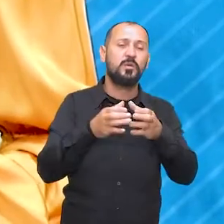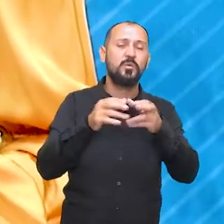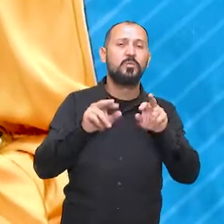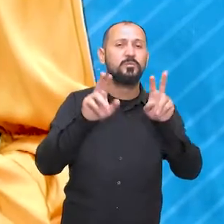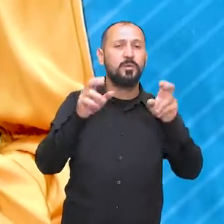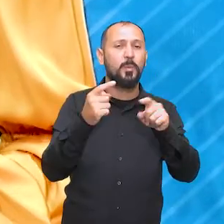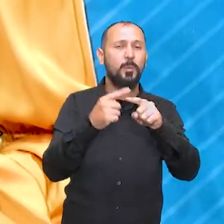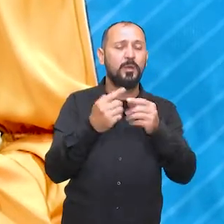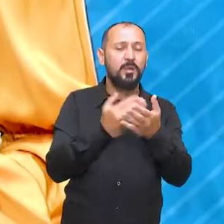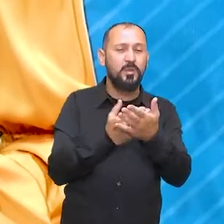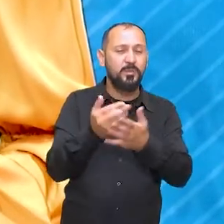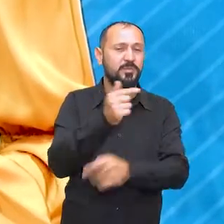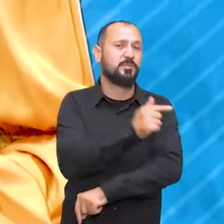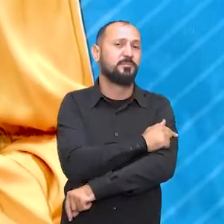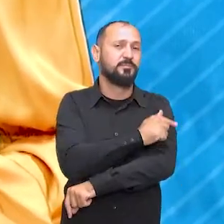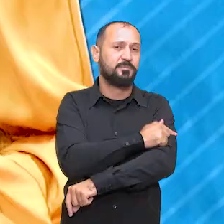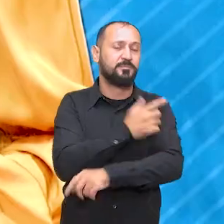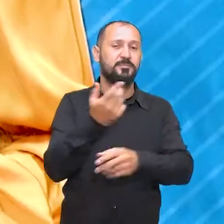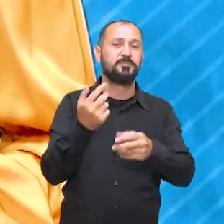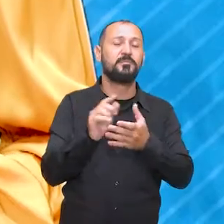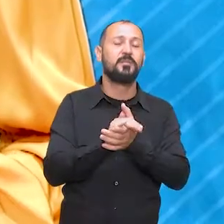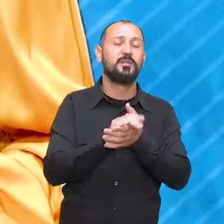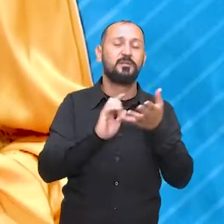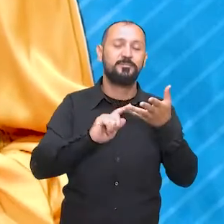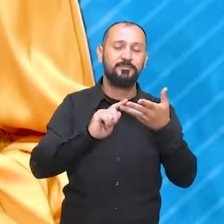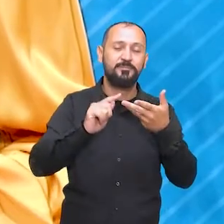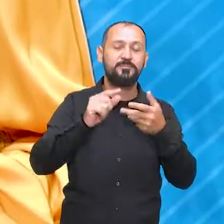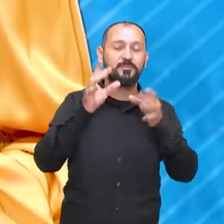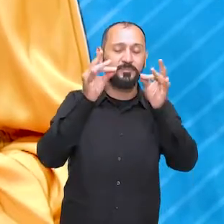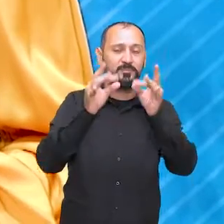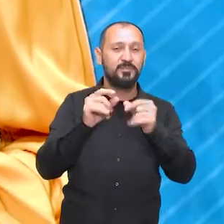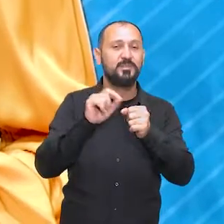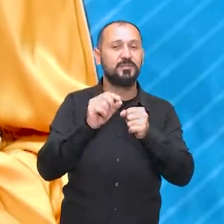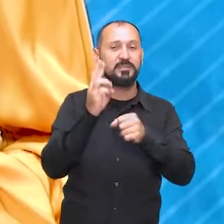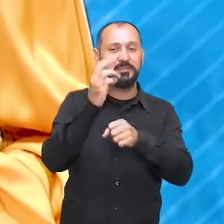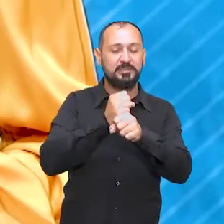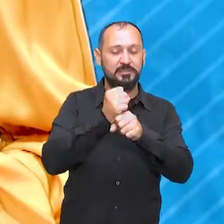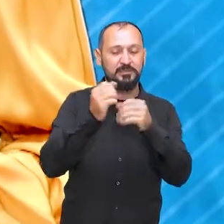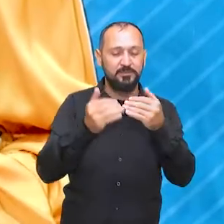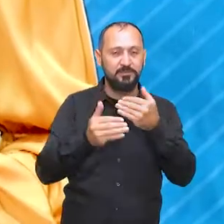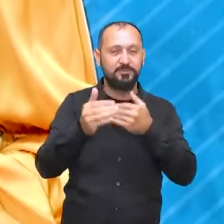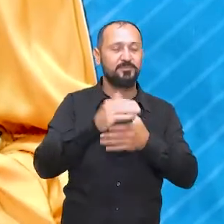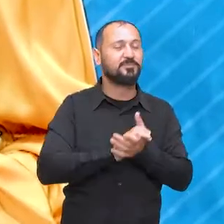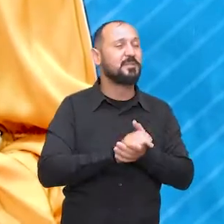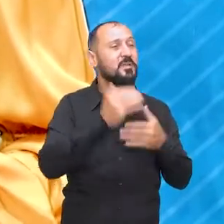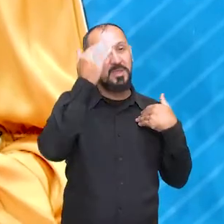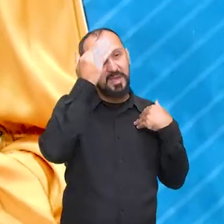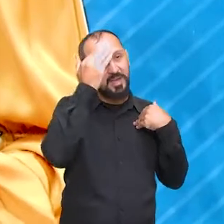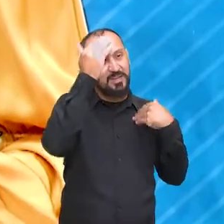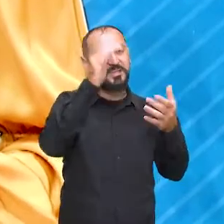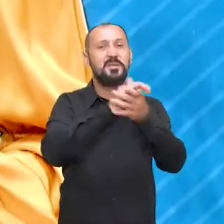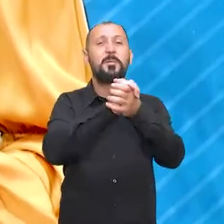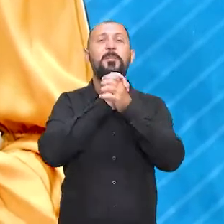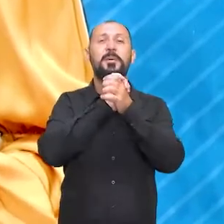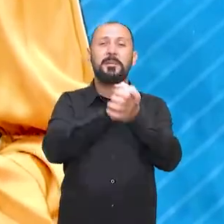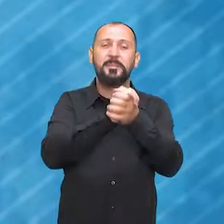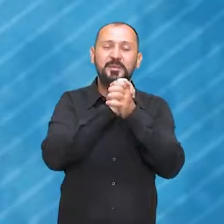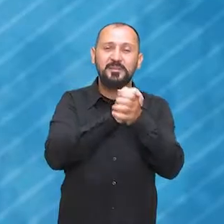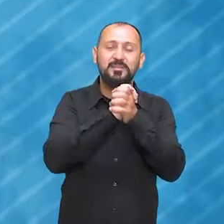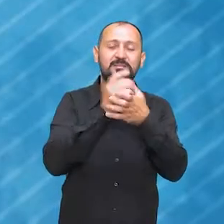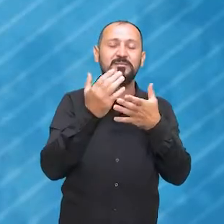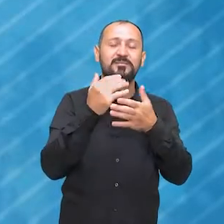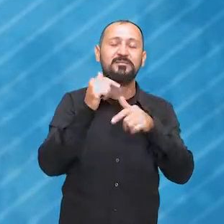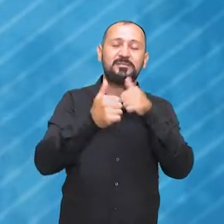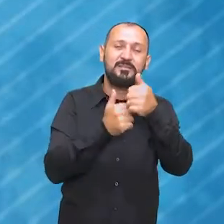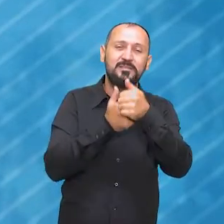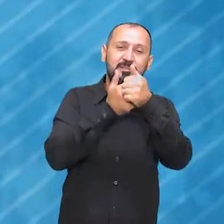para depois você vir falar um pouquinho mais das comissões, que é uma gestão que está começando agora e tem muita coisa que vai ser realizada ao longo desses 3 anos.